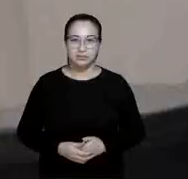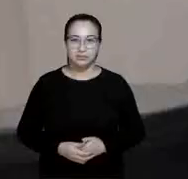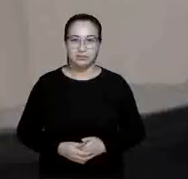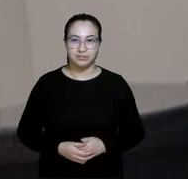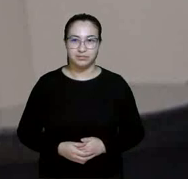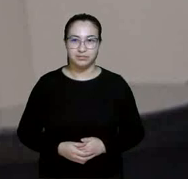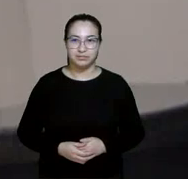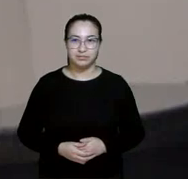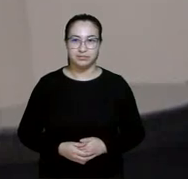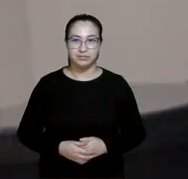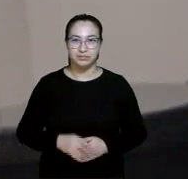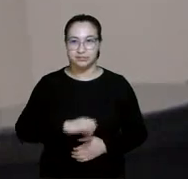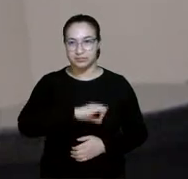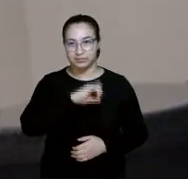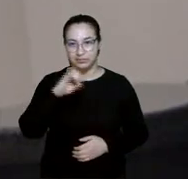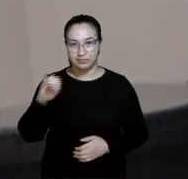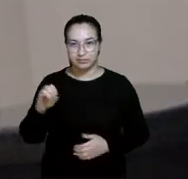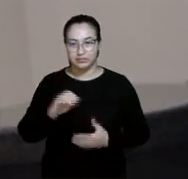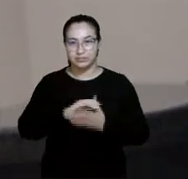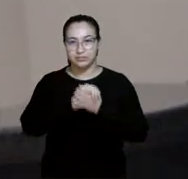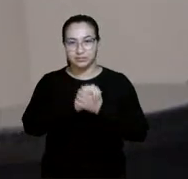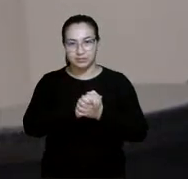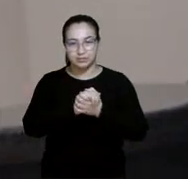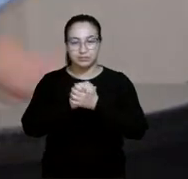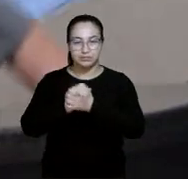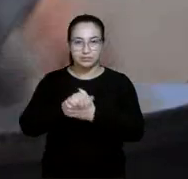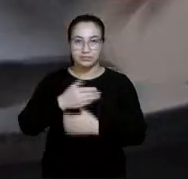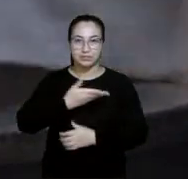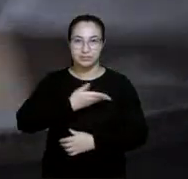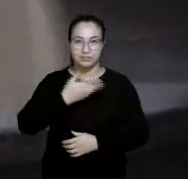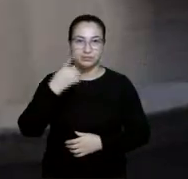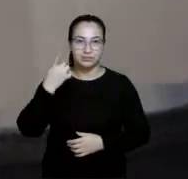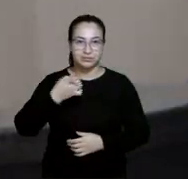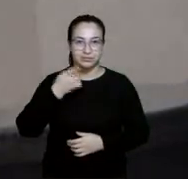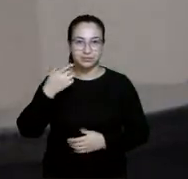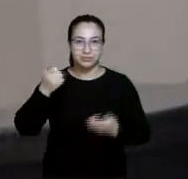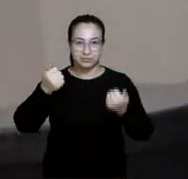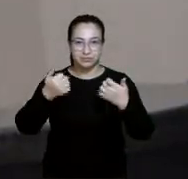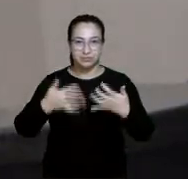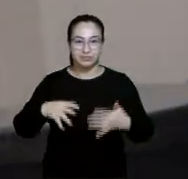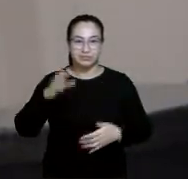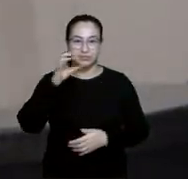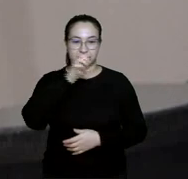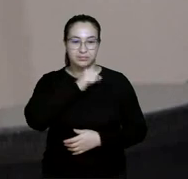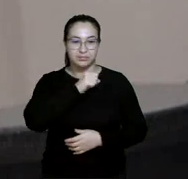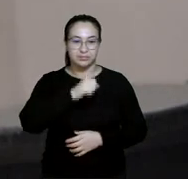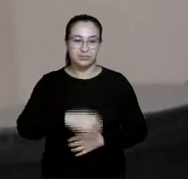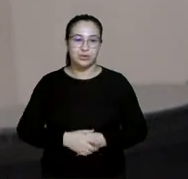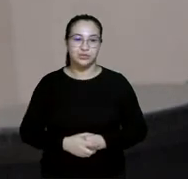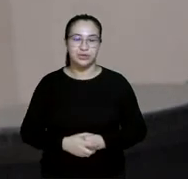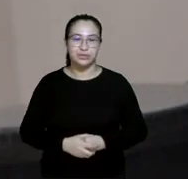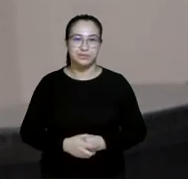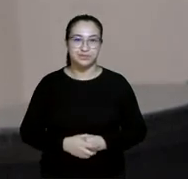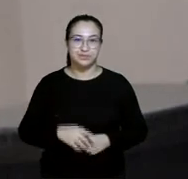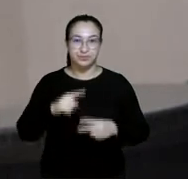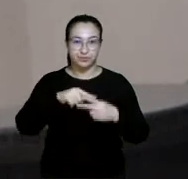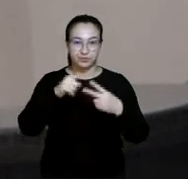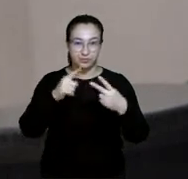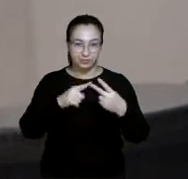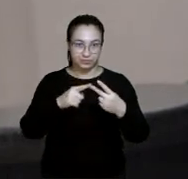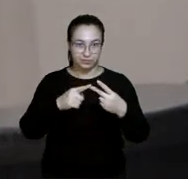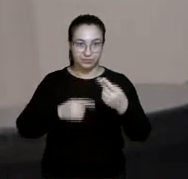Senhor presidente, nobres colegas deputados, eu serei breve hoje. Duas mensagens eu compartilho com